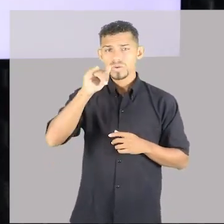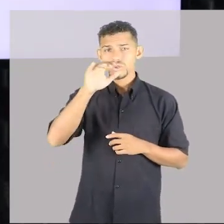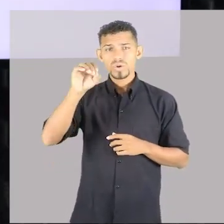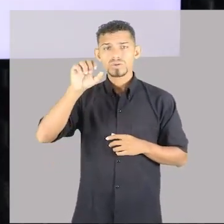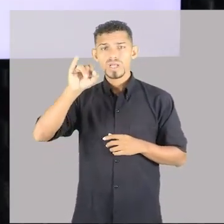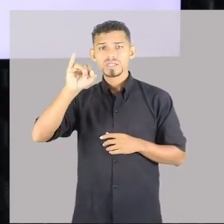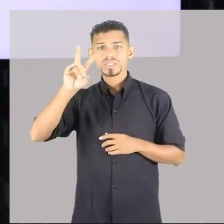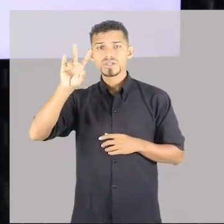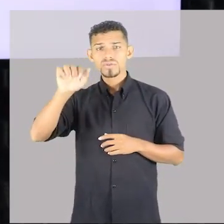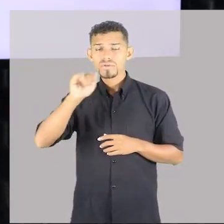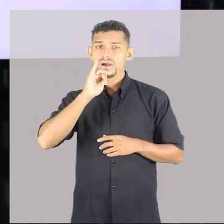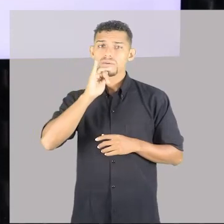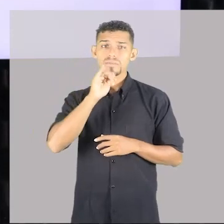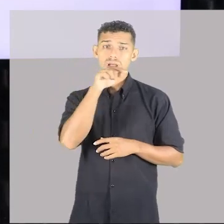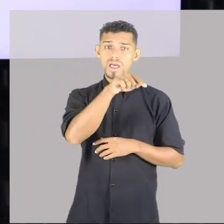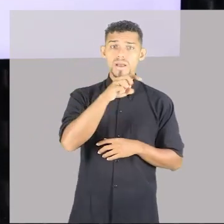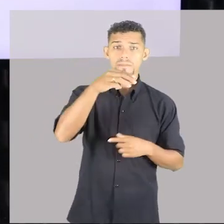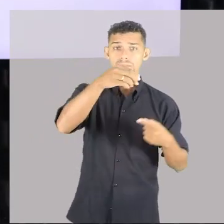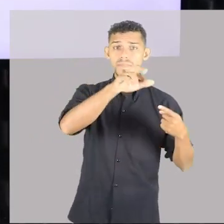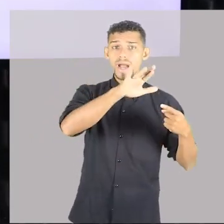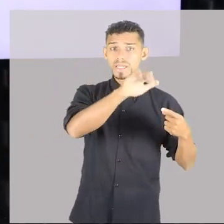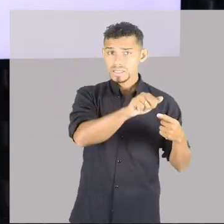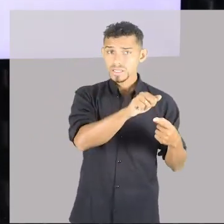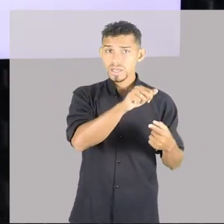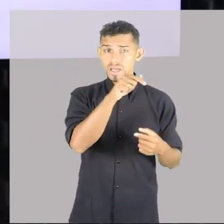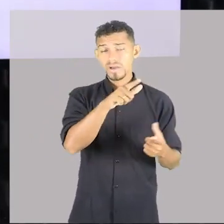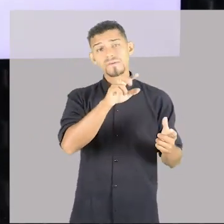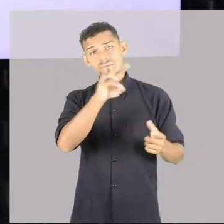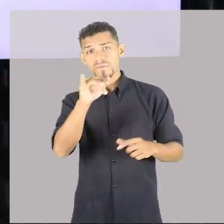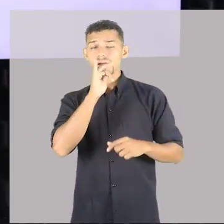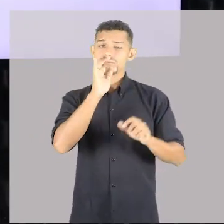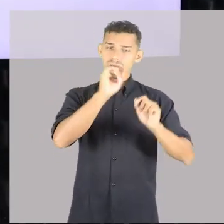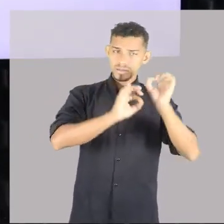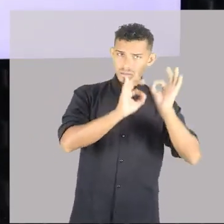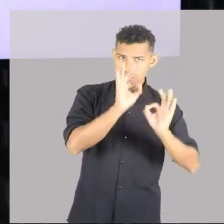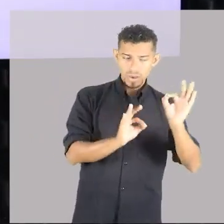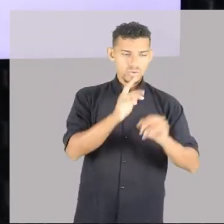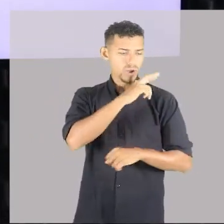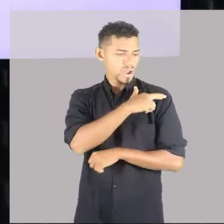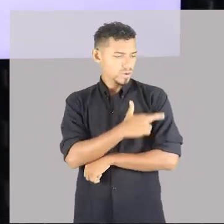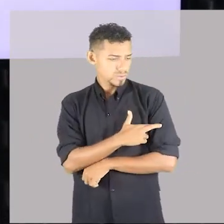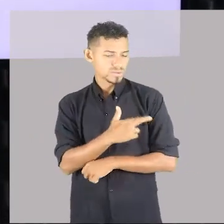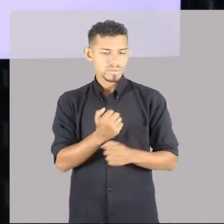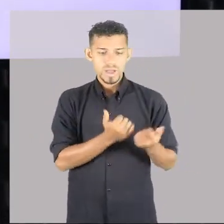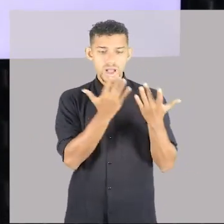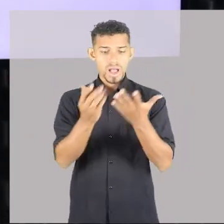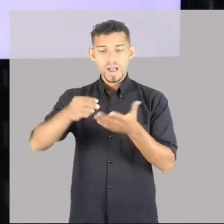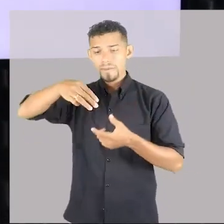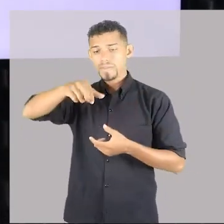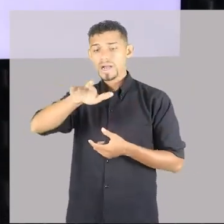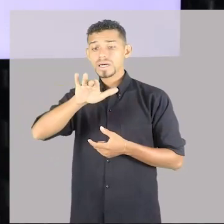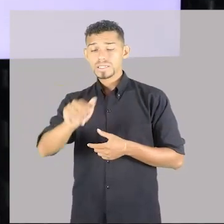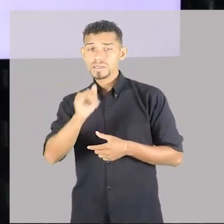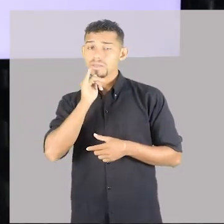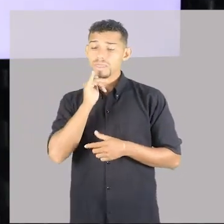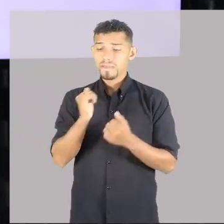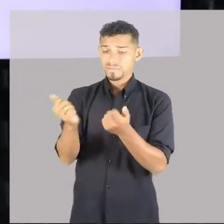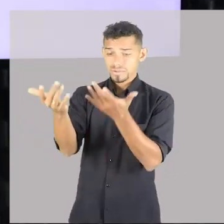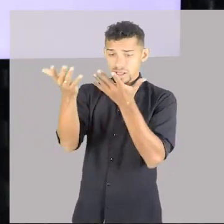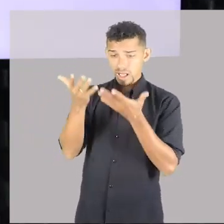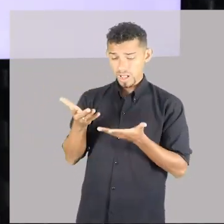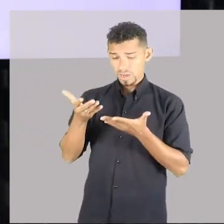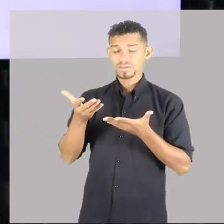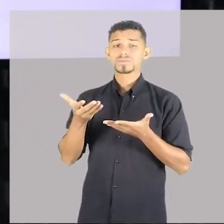uma decisão proferida por Maria, ele vai fazer o recurso e vai direcionar para Maria. Maria, quando recebe o